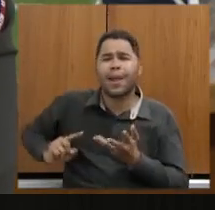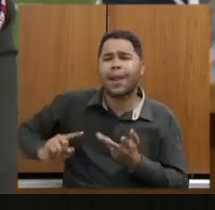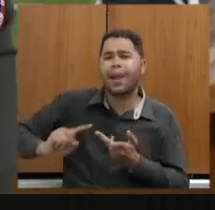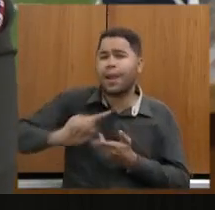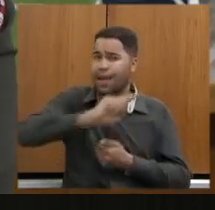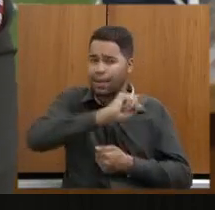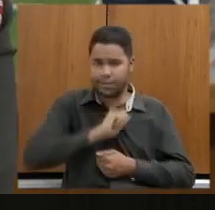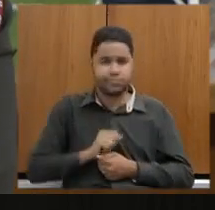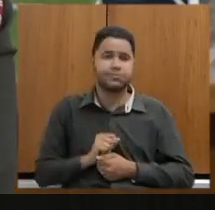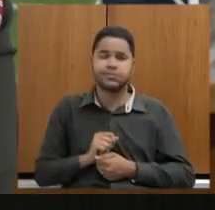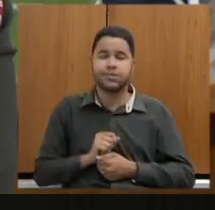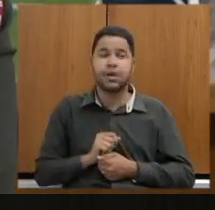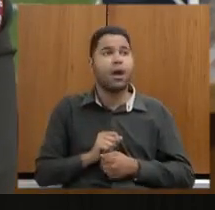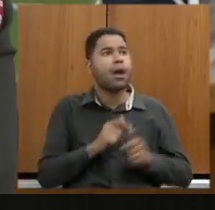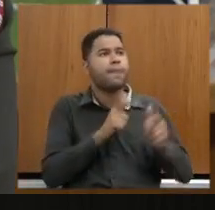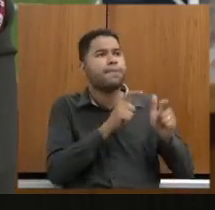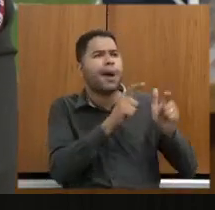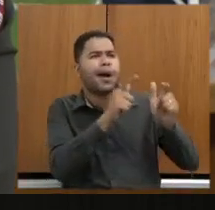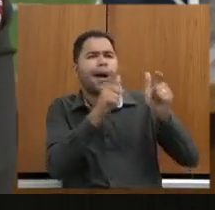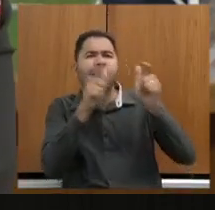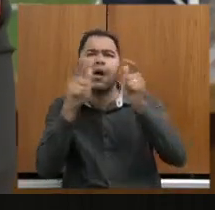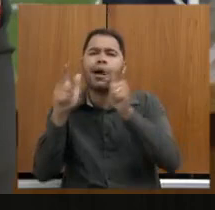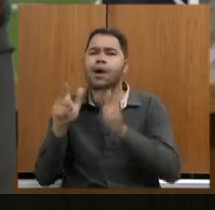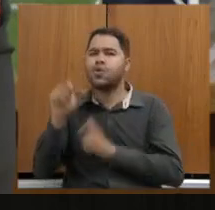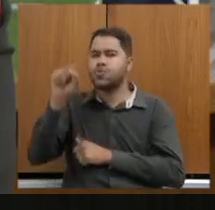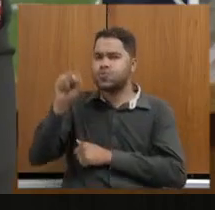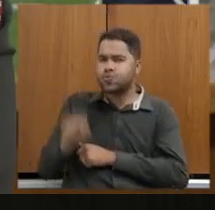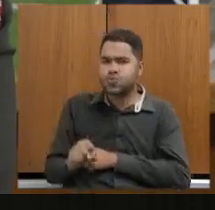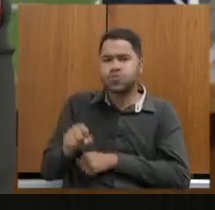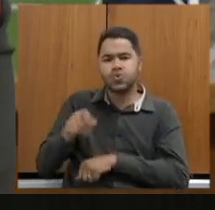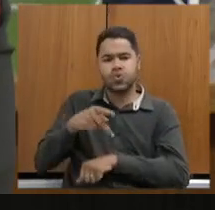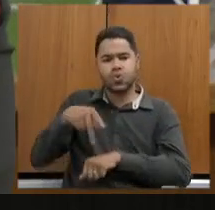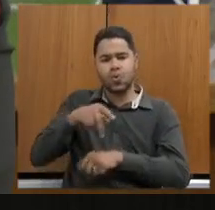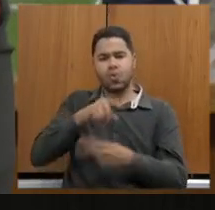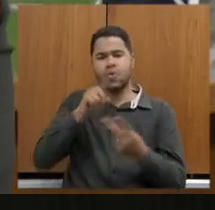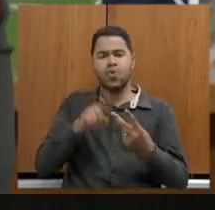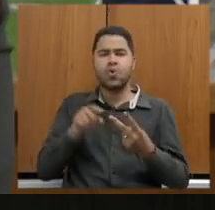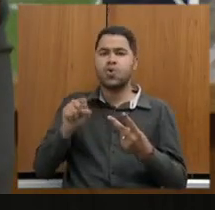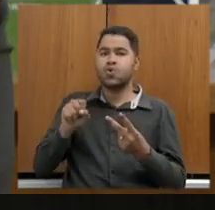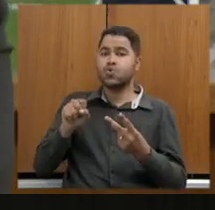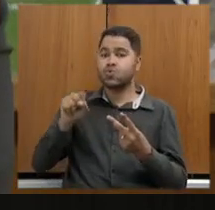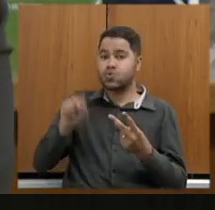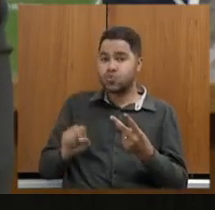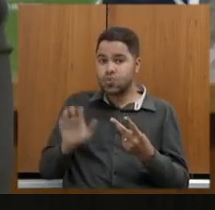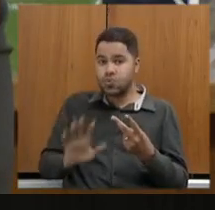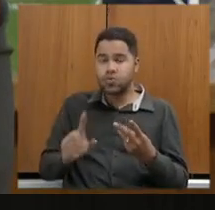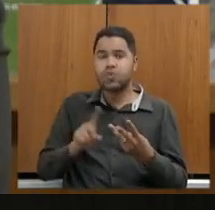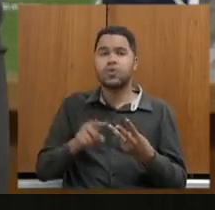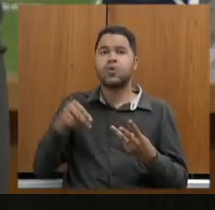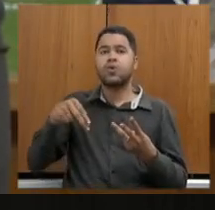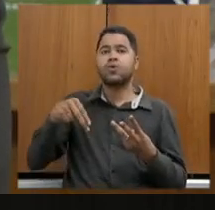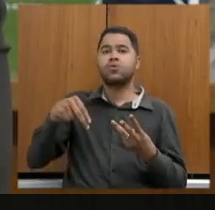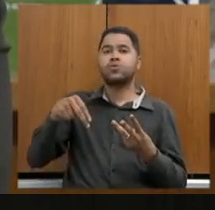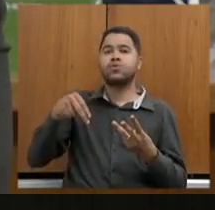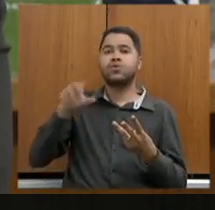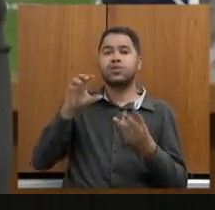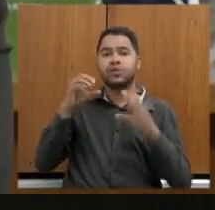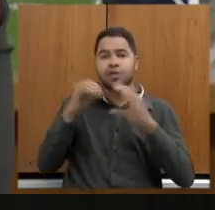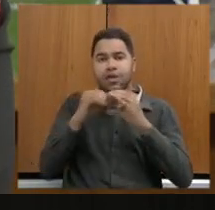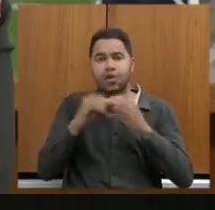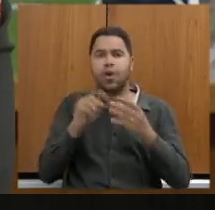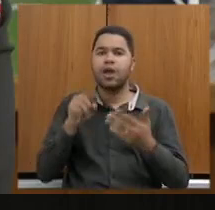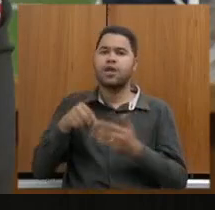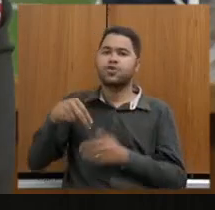de todas as regiões do sul do país do Sudeste do centro-oeste e do norte do